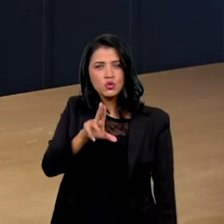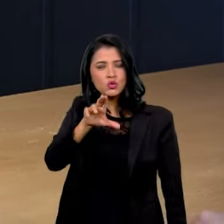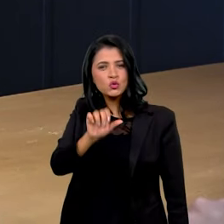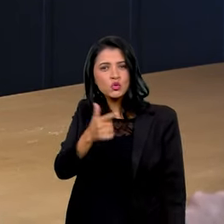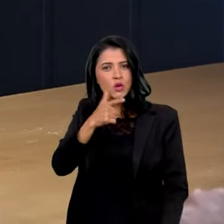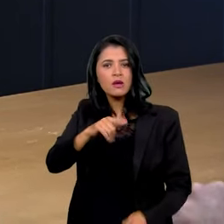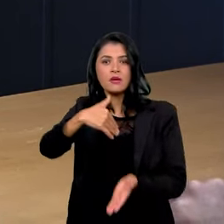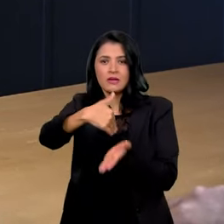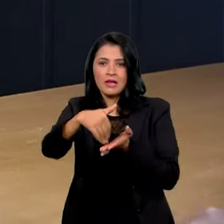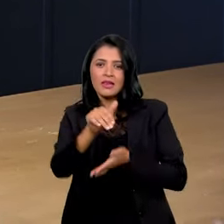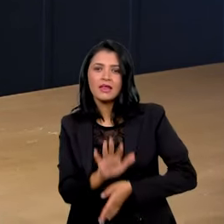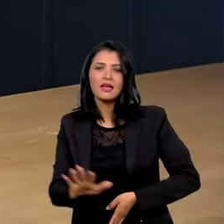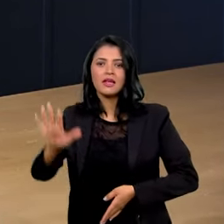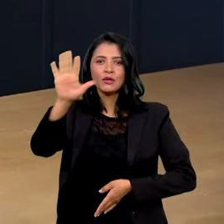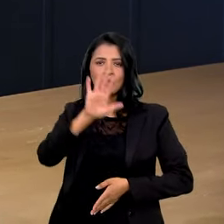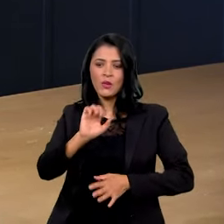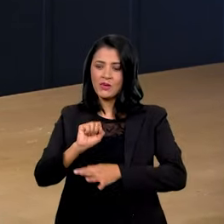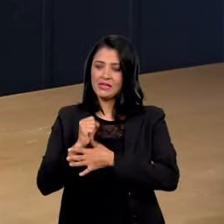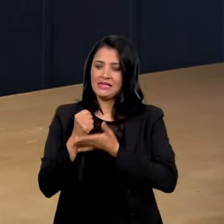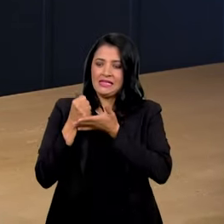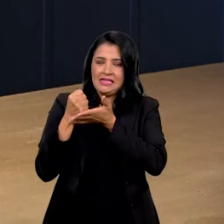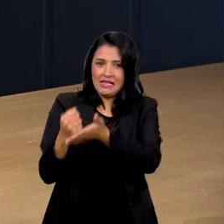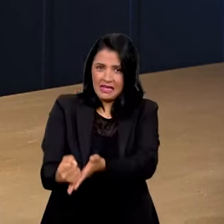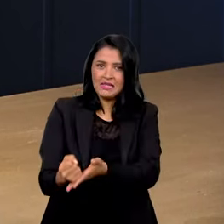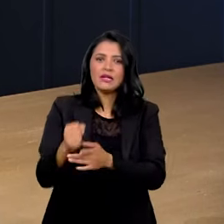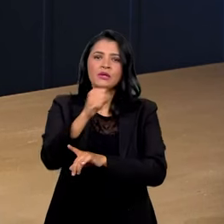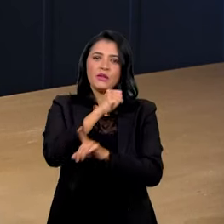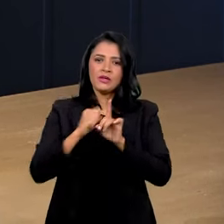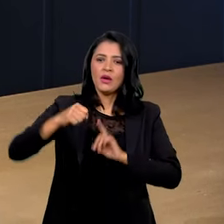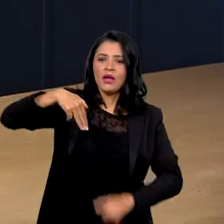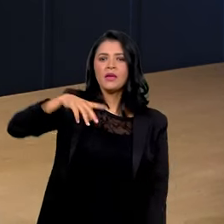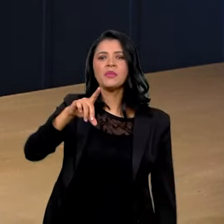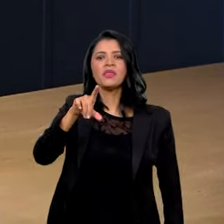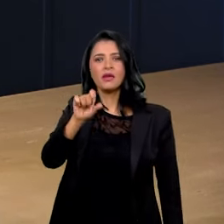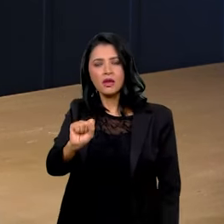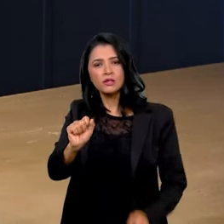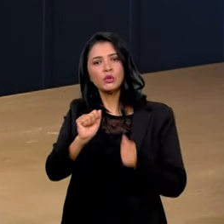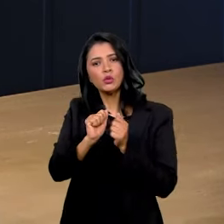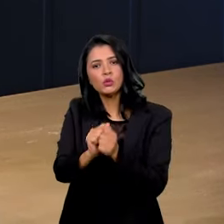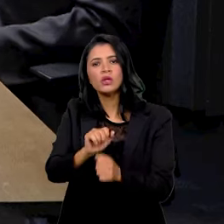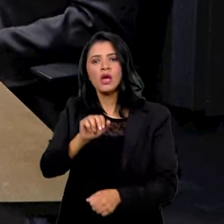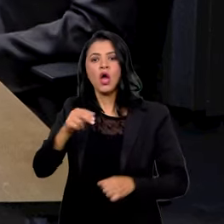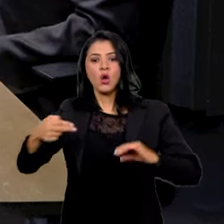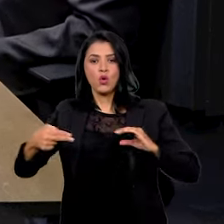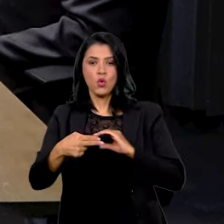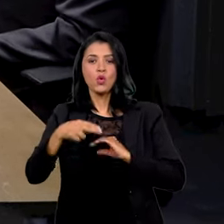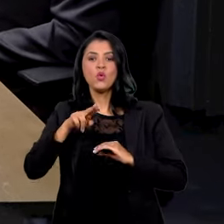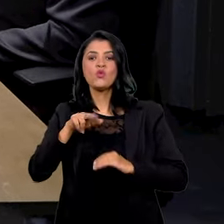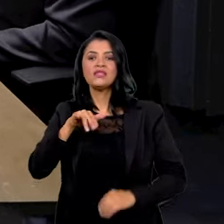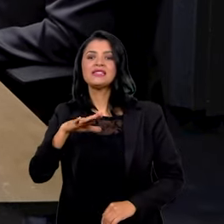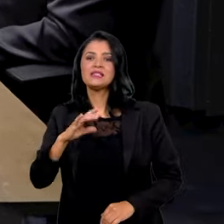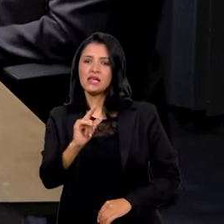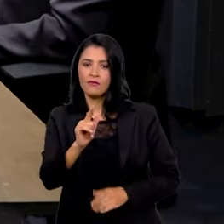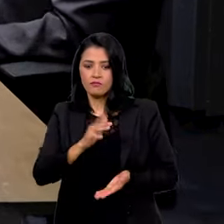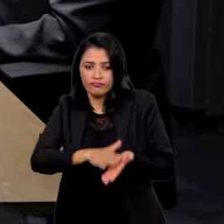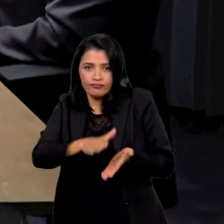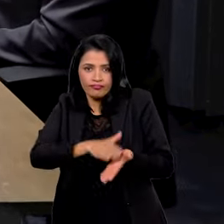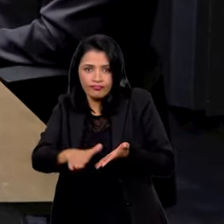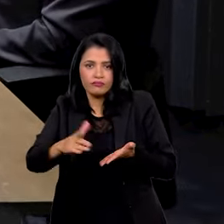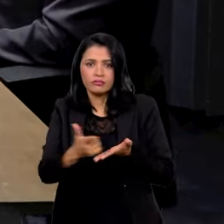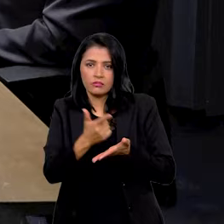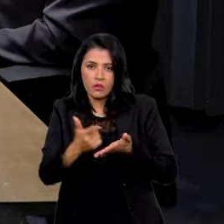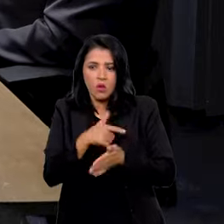emergência ou calamidade pública vamos entender melhor sobre essas cartilhas no vídeo o MDS em